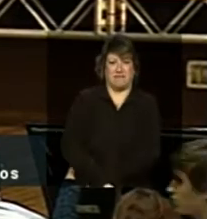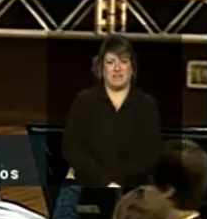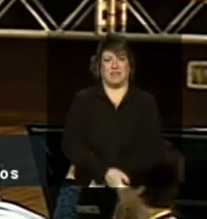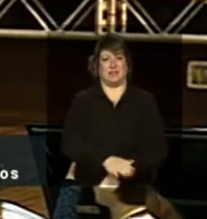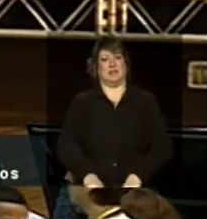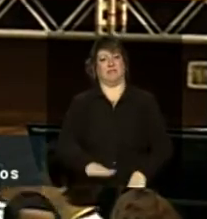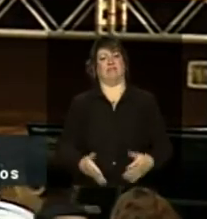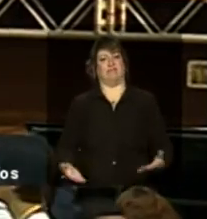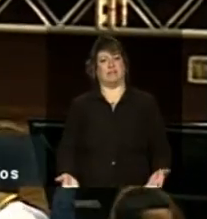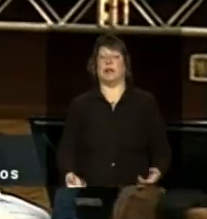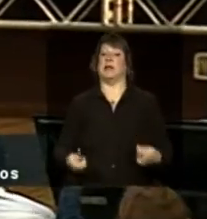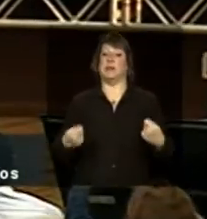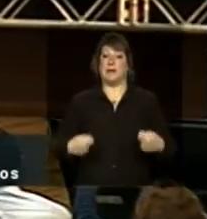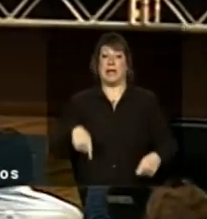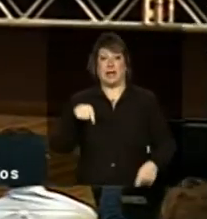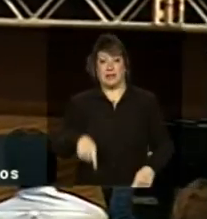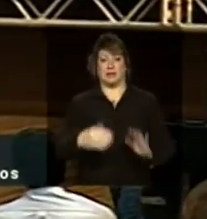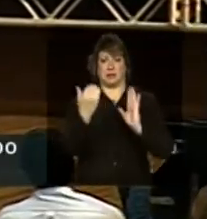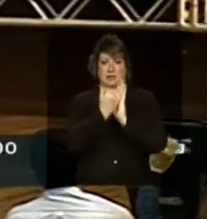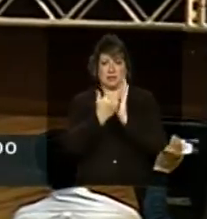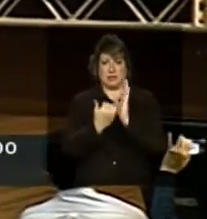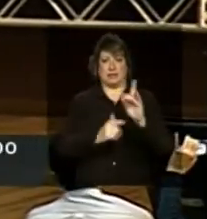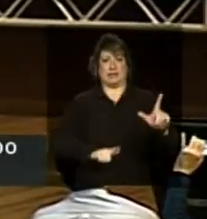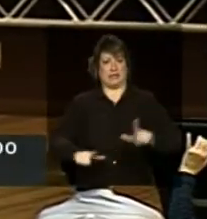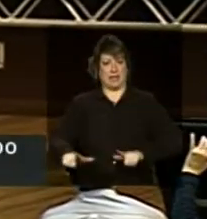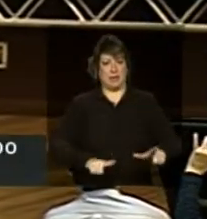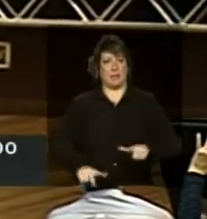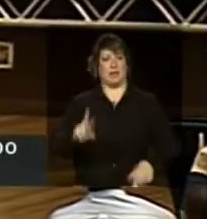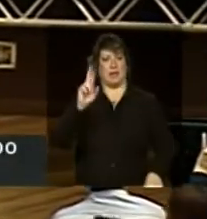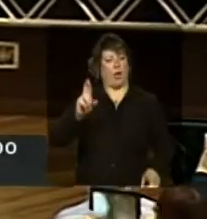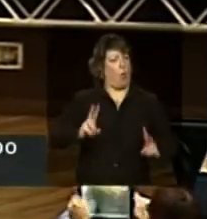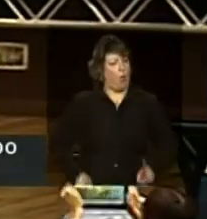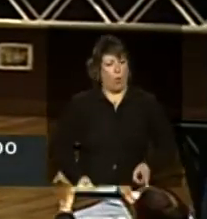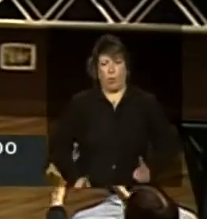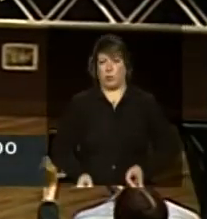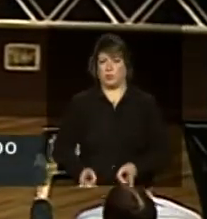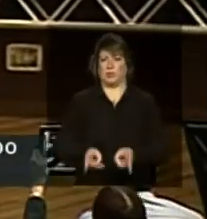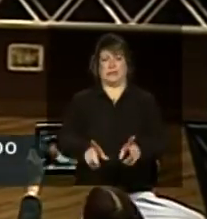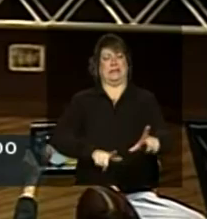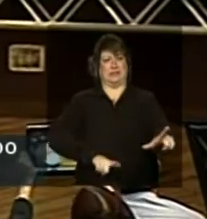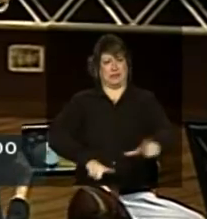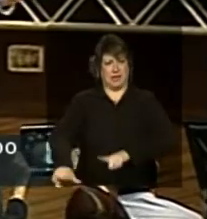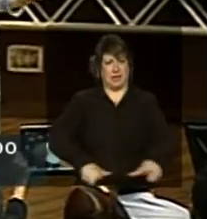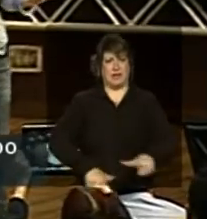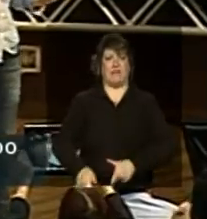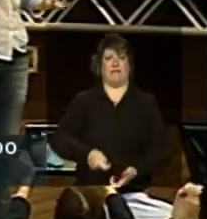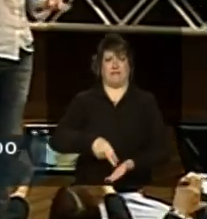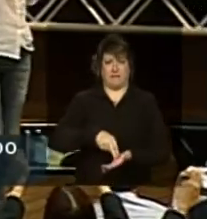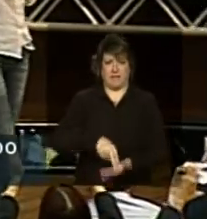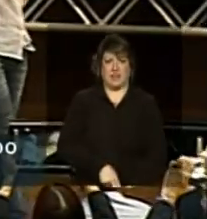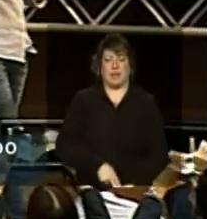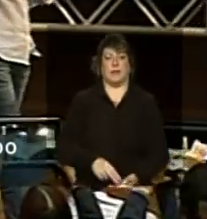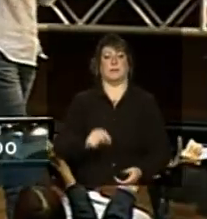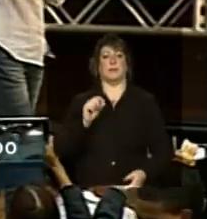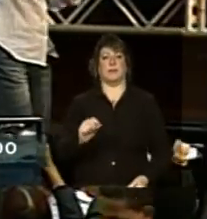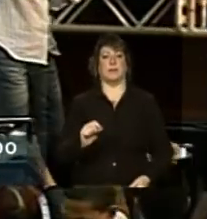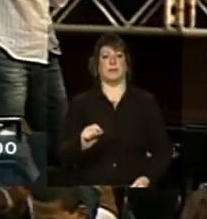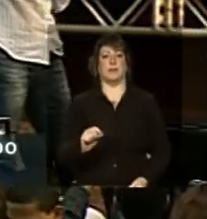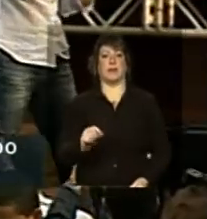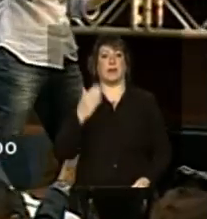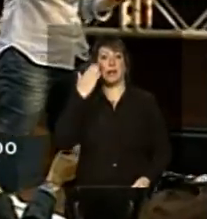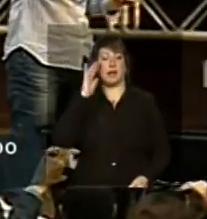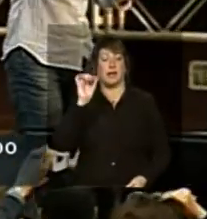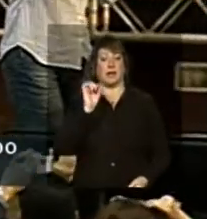nome desta agenda de trabalho contínua, atuante, firme, orientados